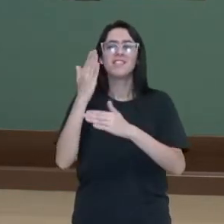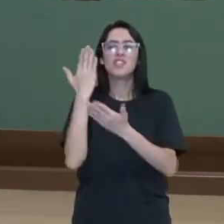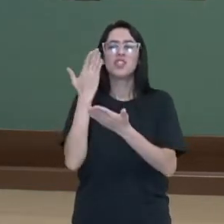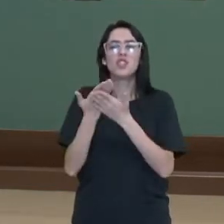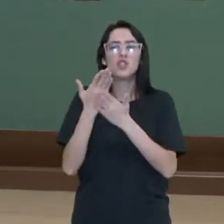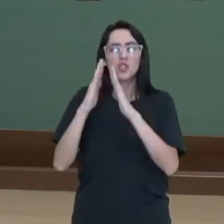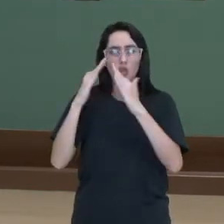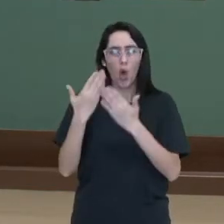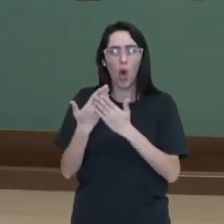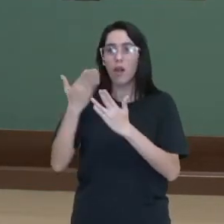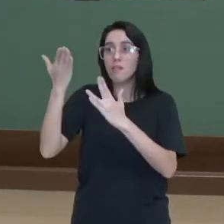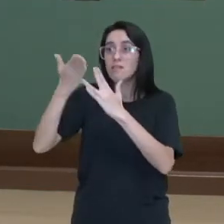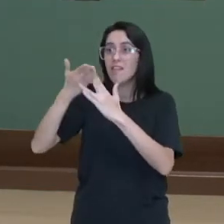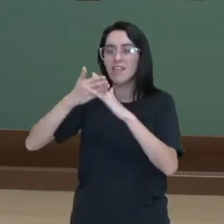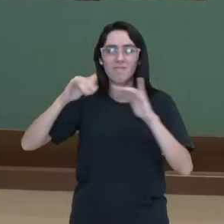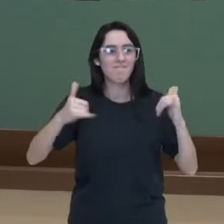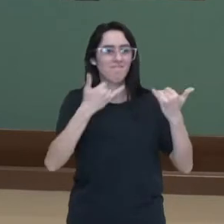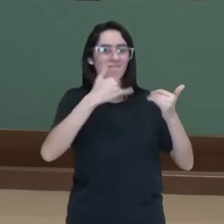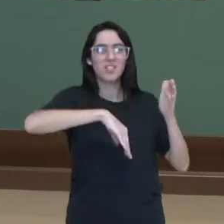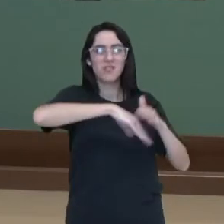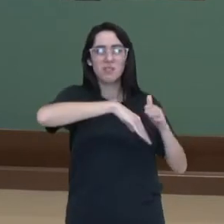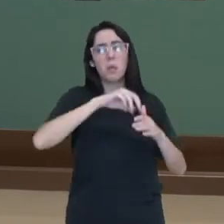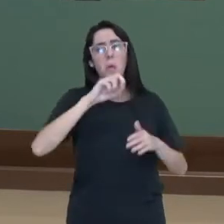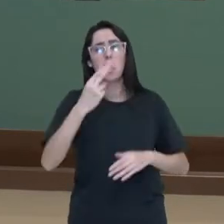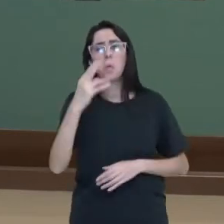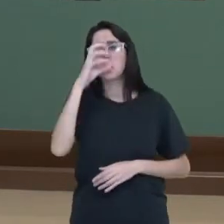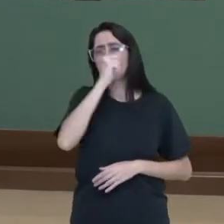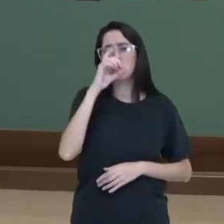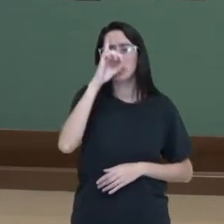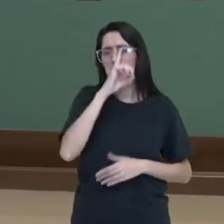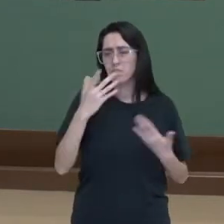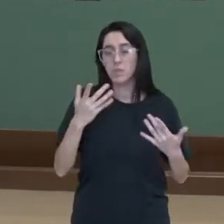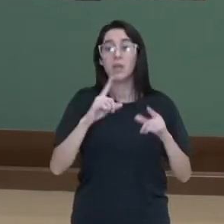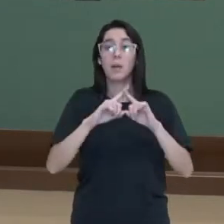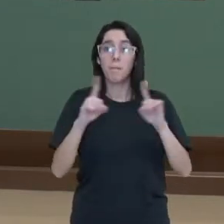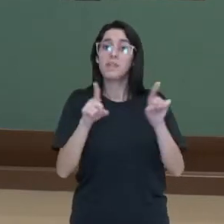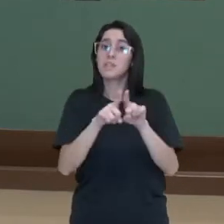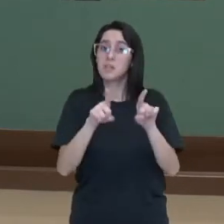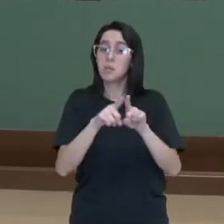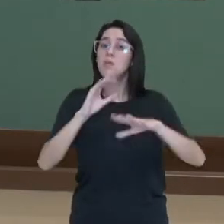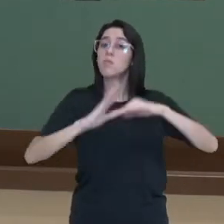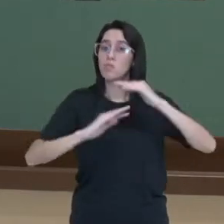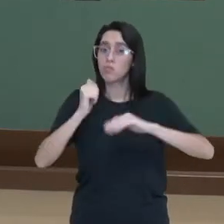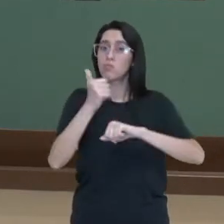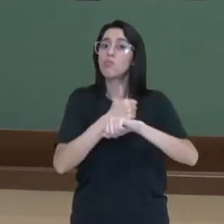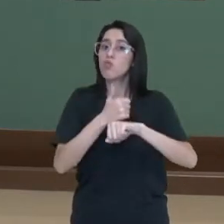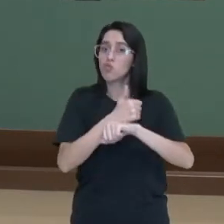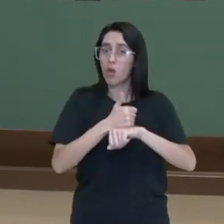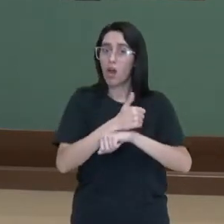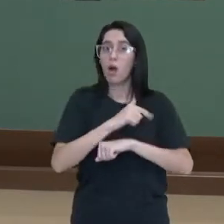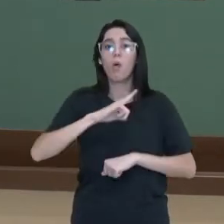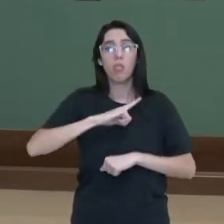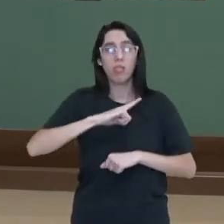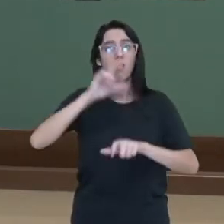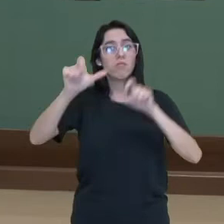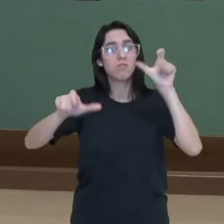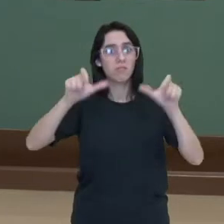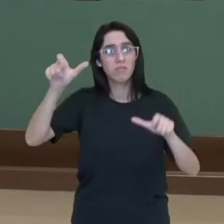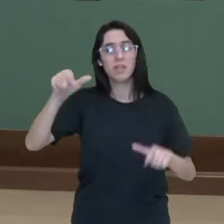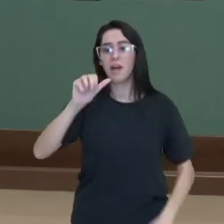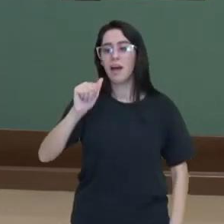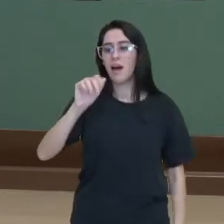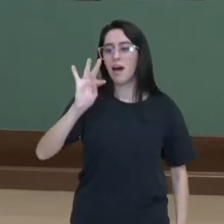ou mesmo no final de semana, mas também pode ter um caráter profissional. É quando a gente tem aqueles